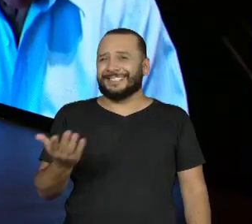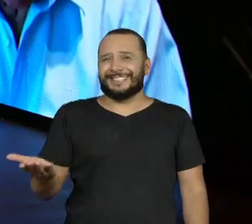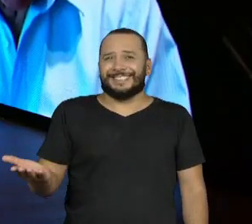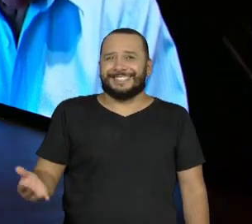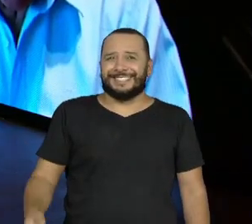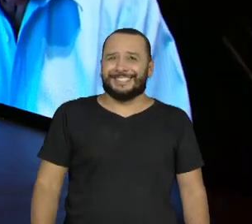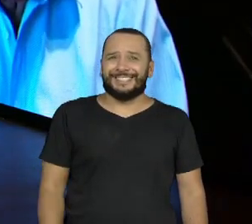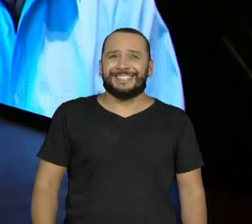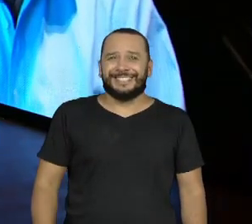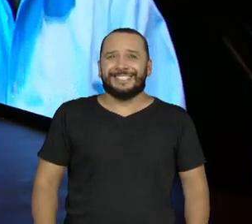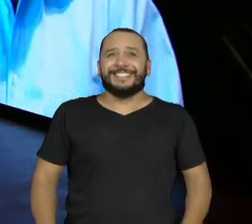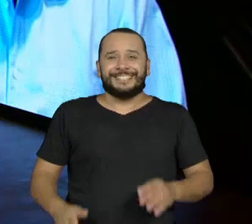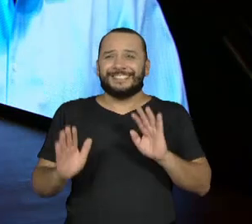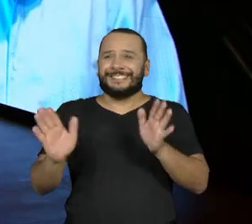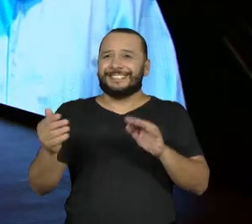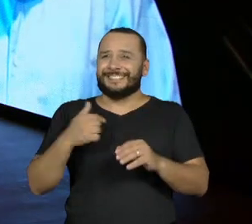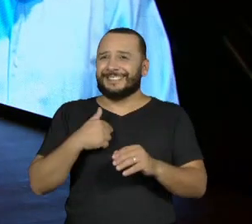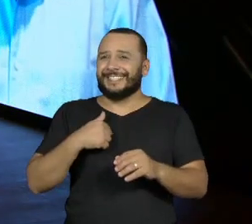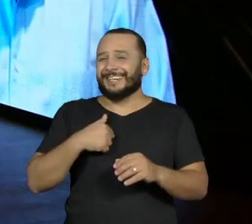O balãozinho.